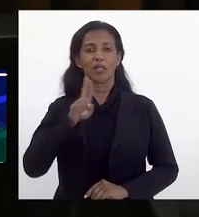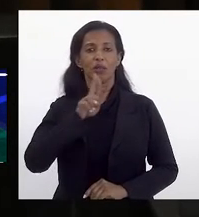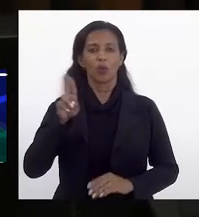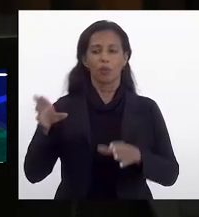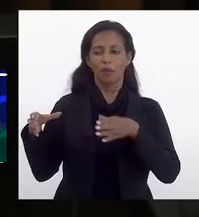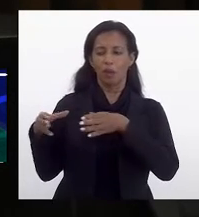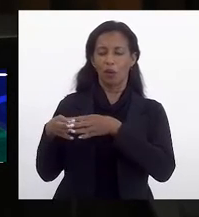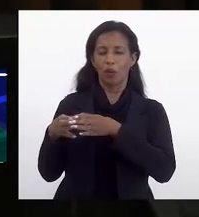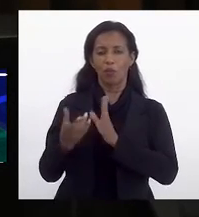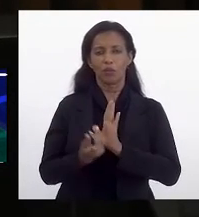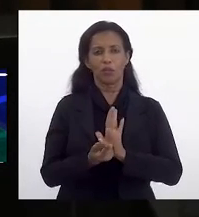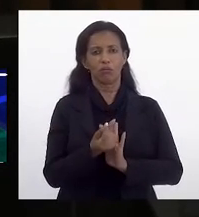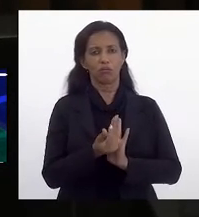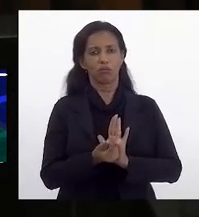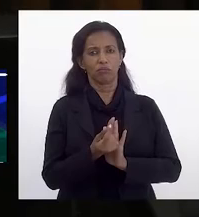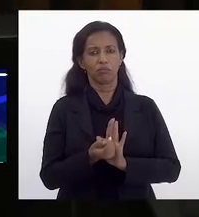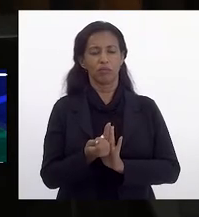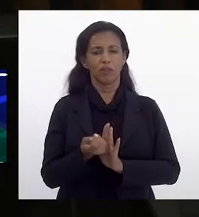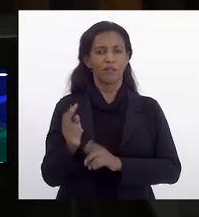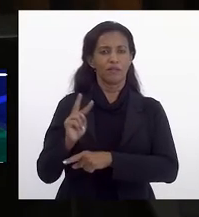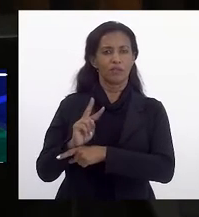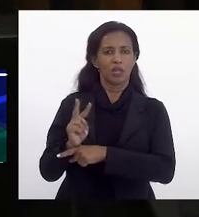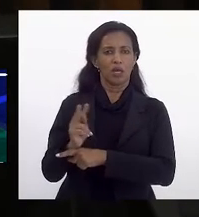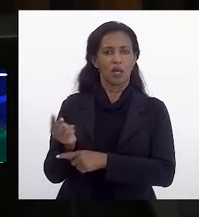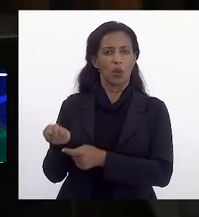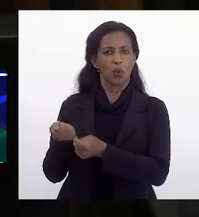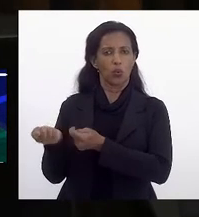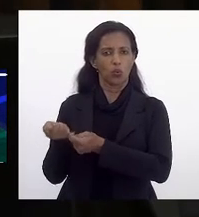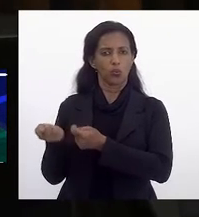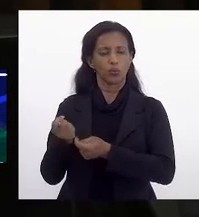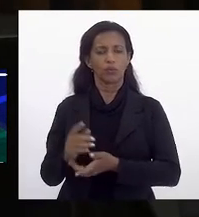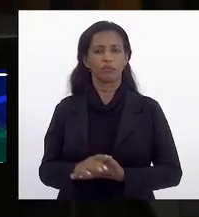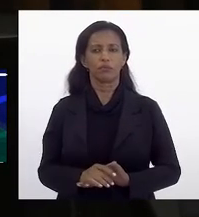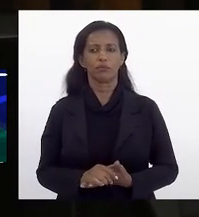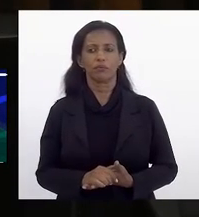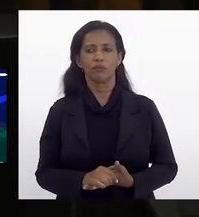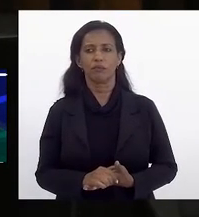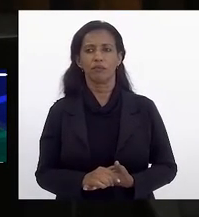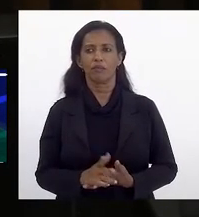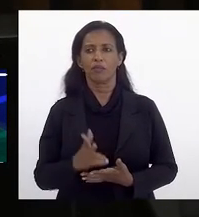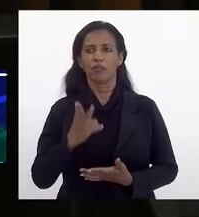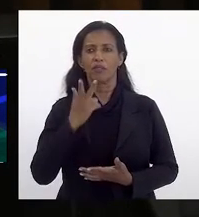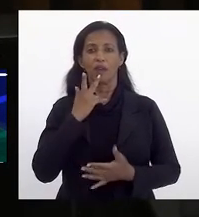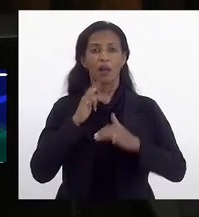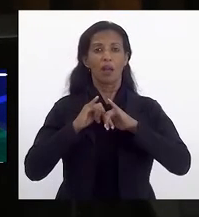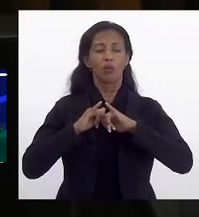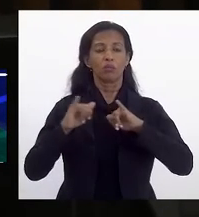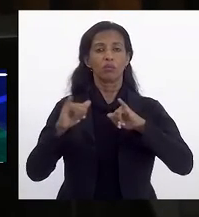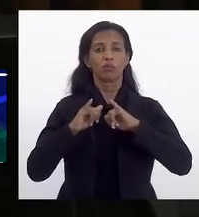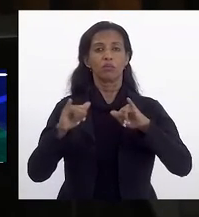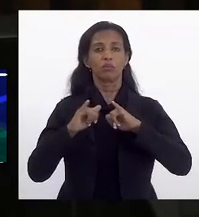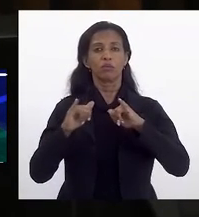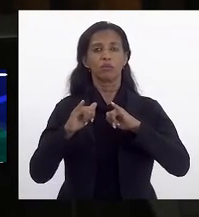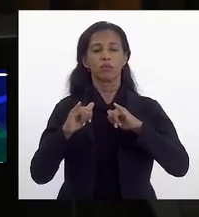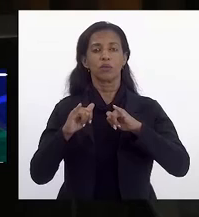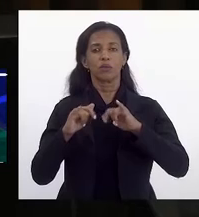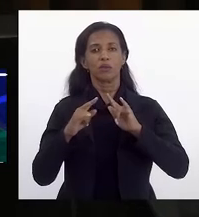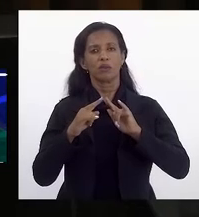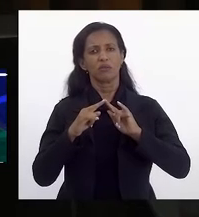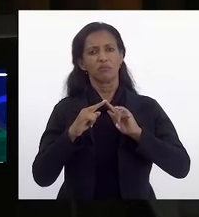de Orçamento, Finanças, Fiscalização Financeira e Controle, fazer um comunicado de